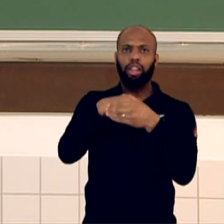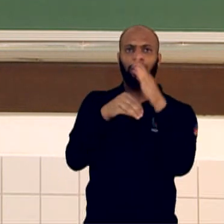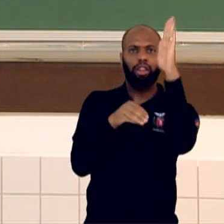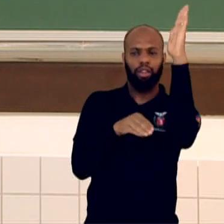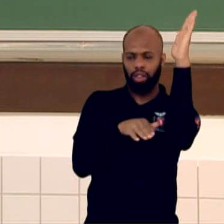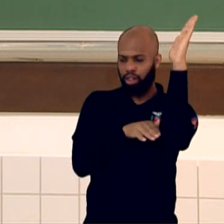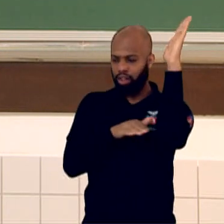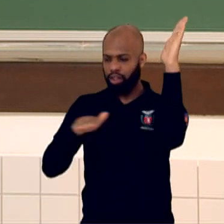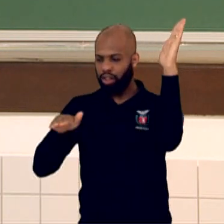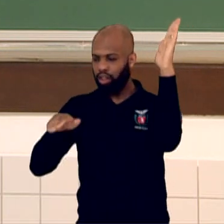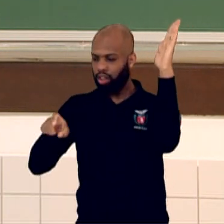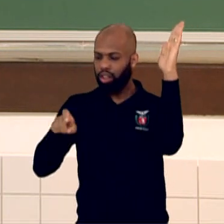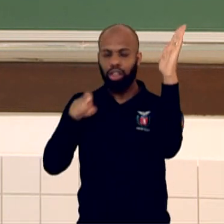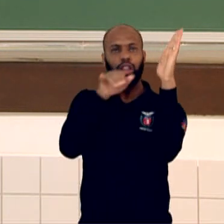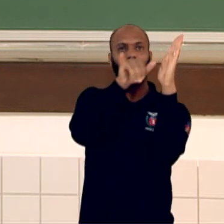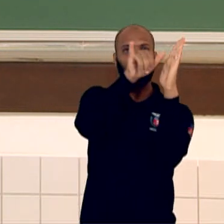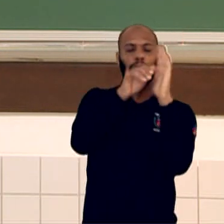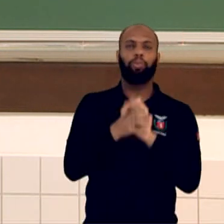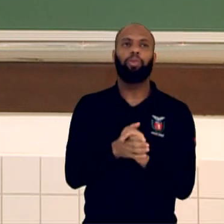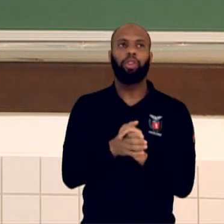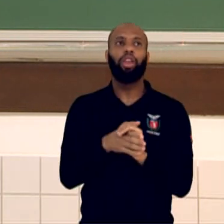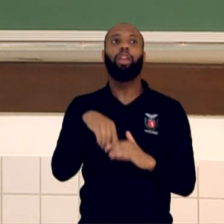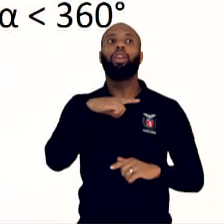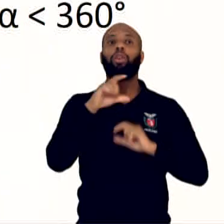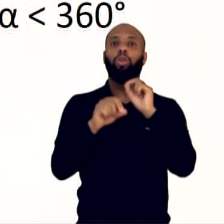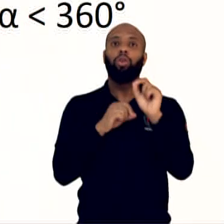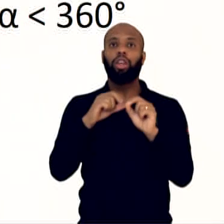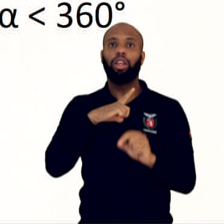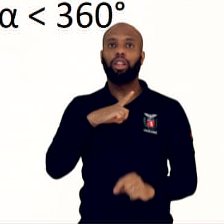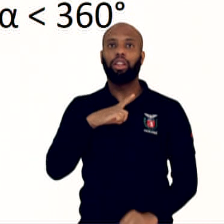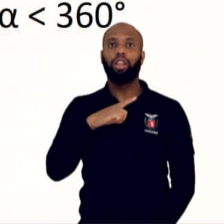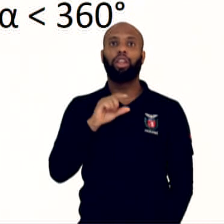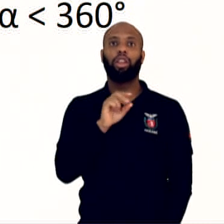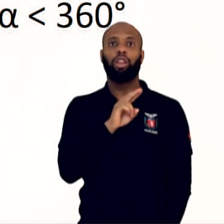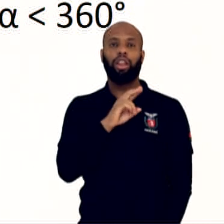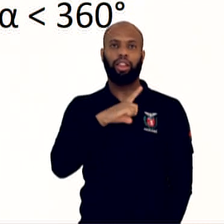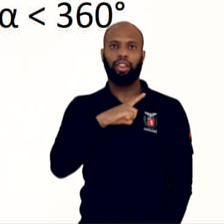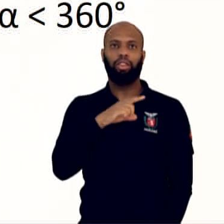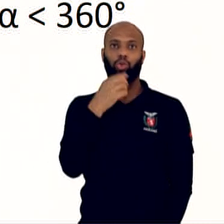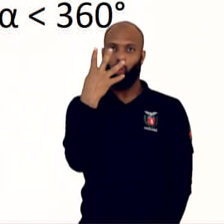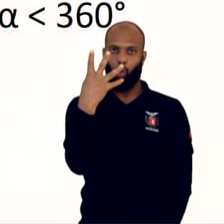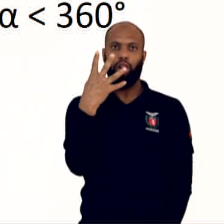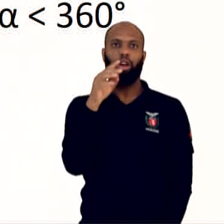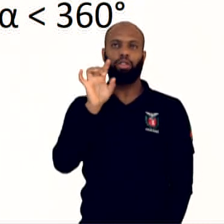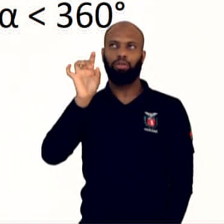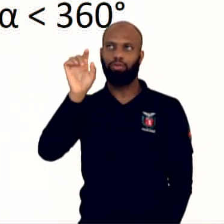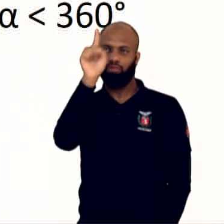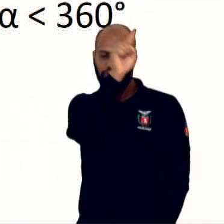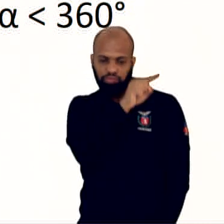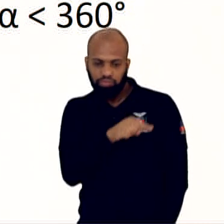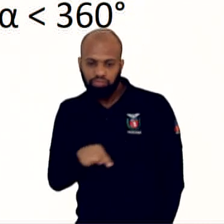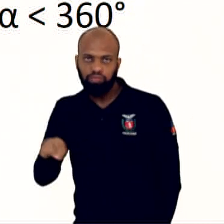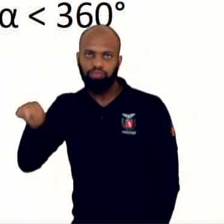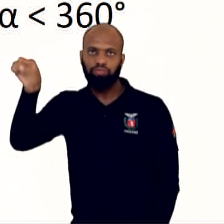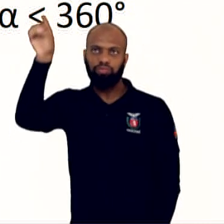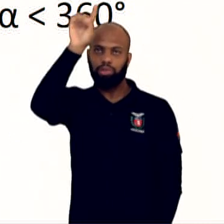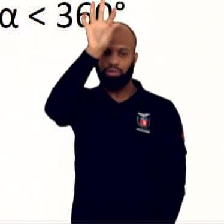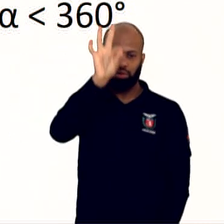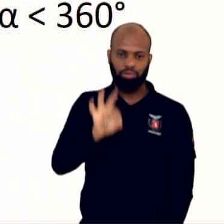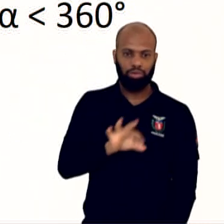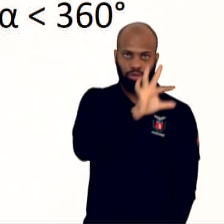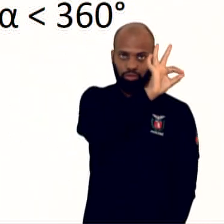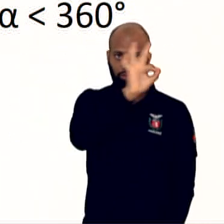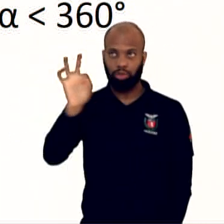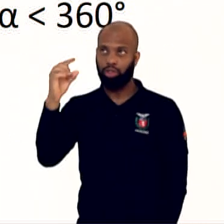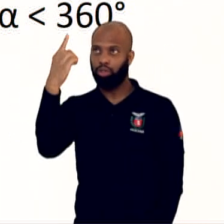y e eixo x, nós temos ela dividida em 4 partes, são os 4 quadrantes